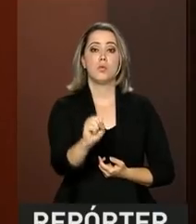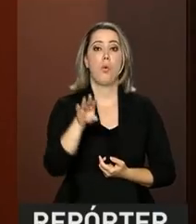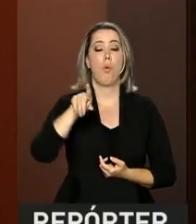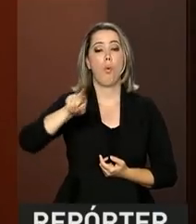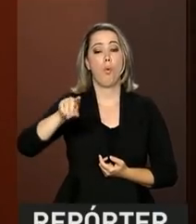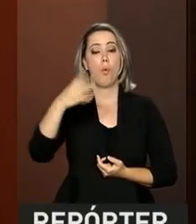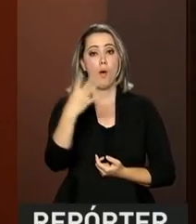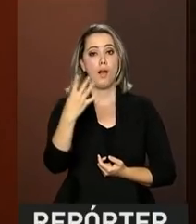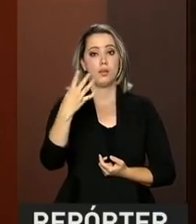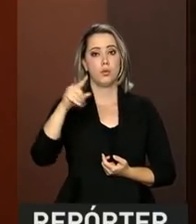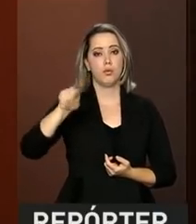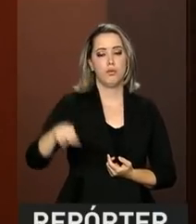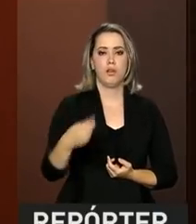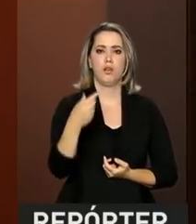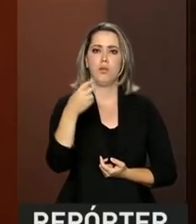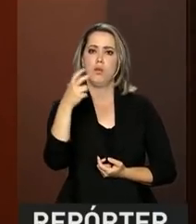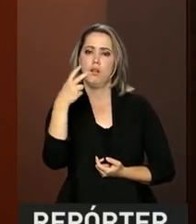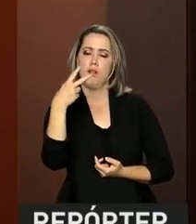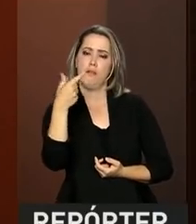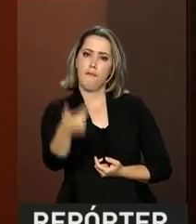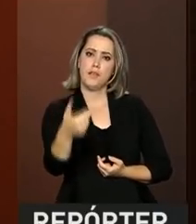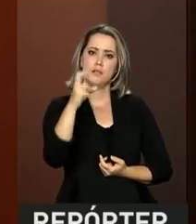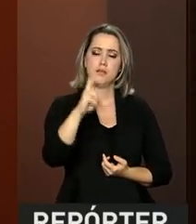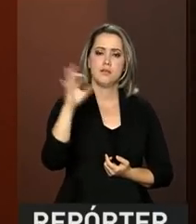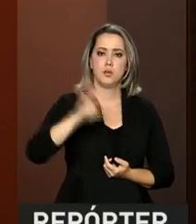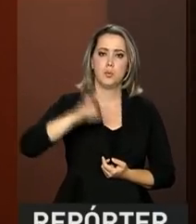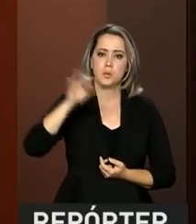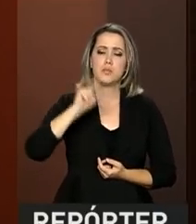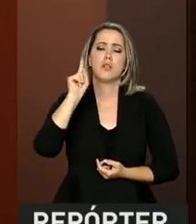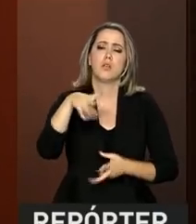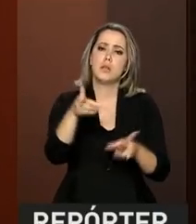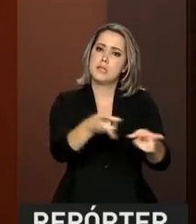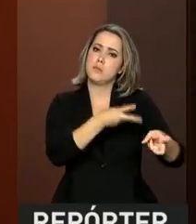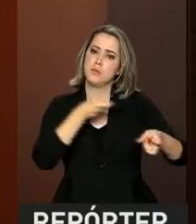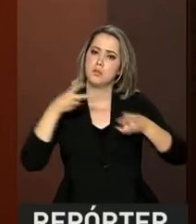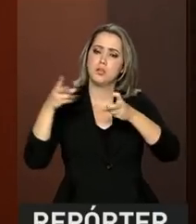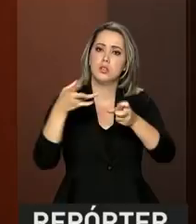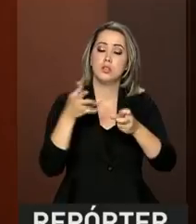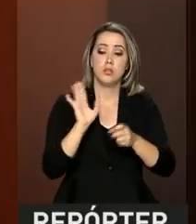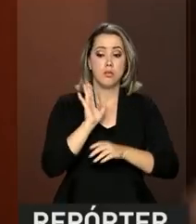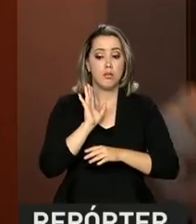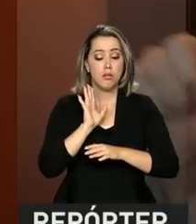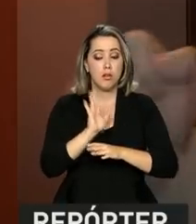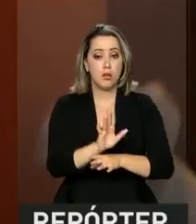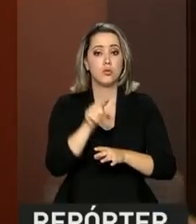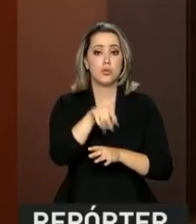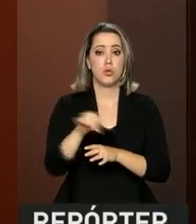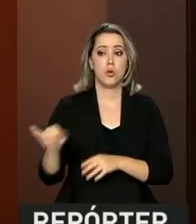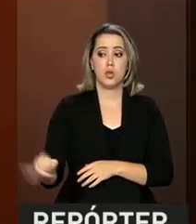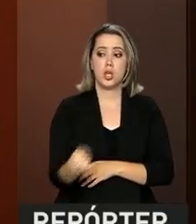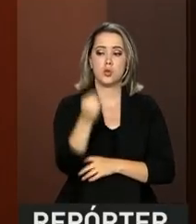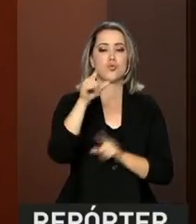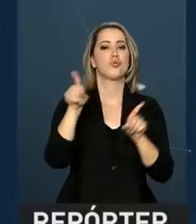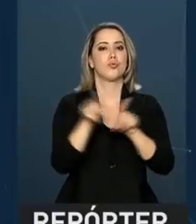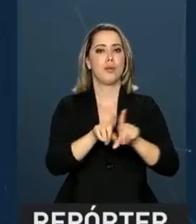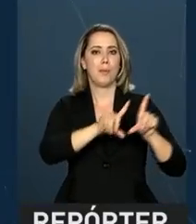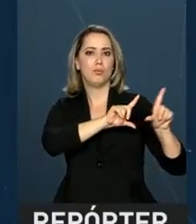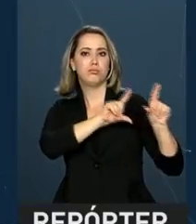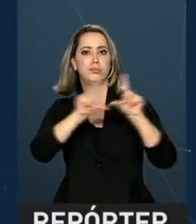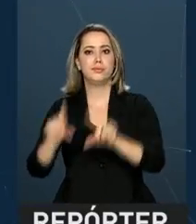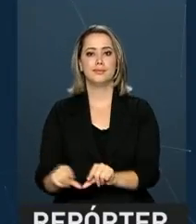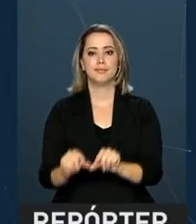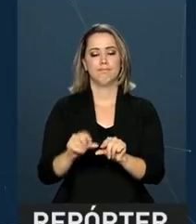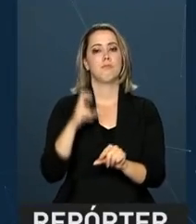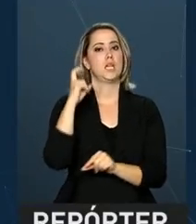4,25%, abaixo da meta. Ou seja, as expectativas inflacionárias estão ancoradas e a taxa de juros está caindo. Foram